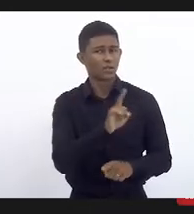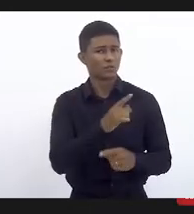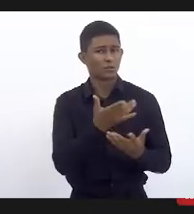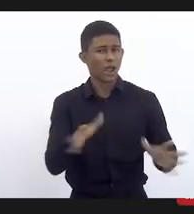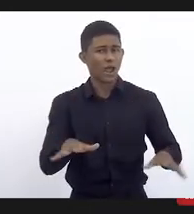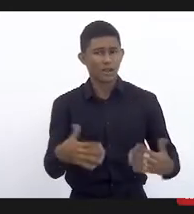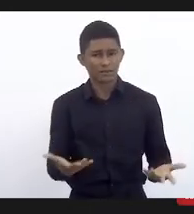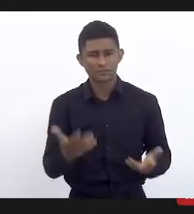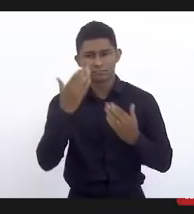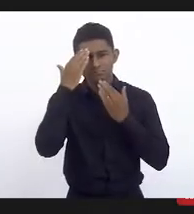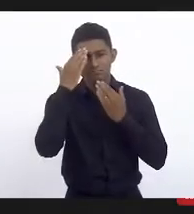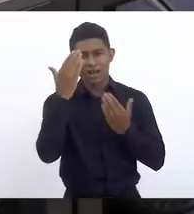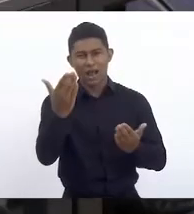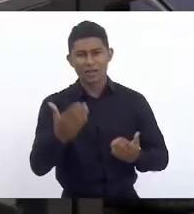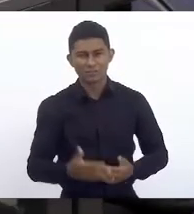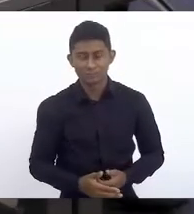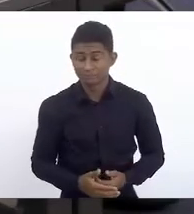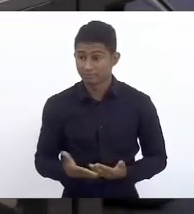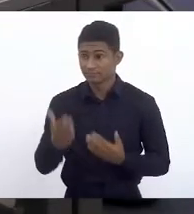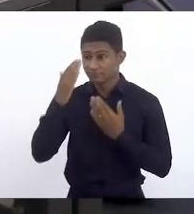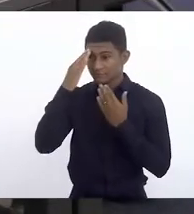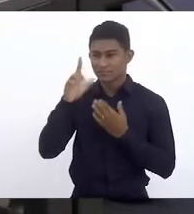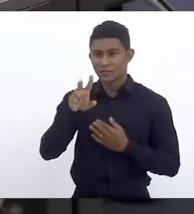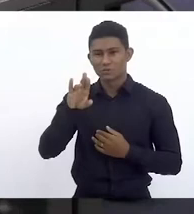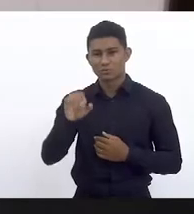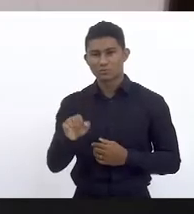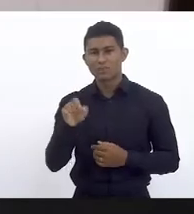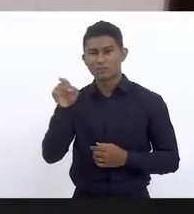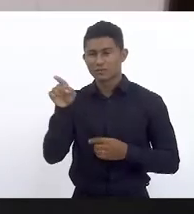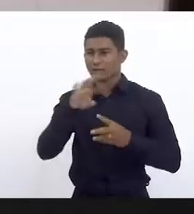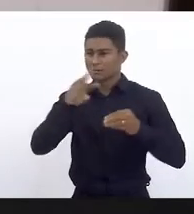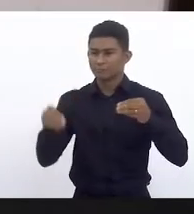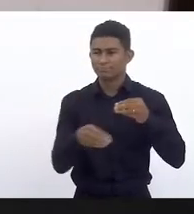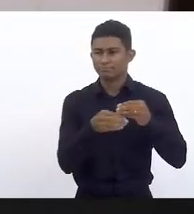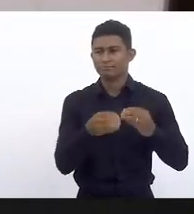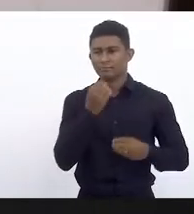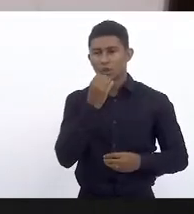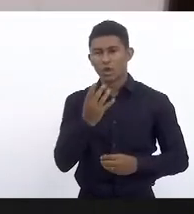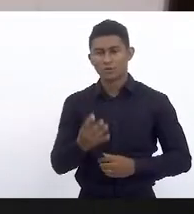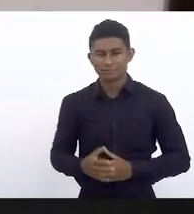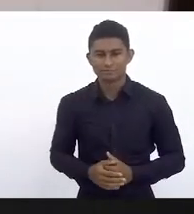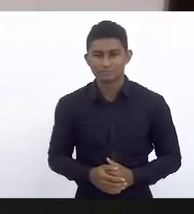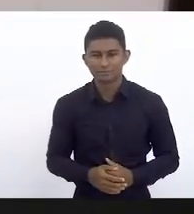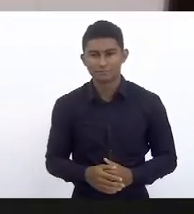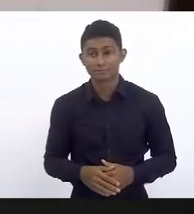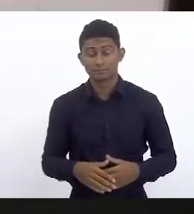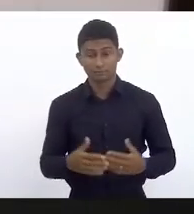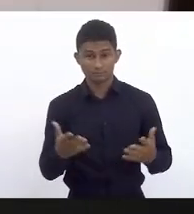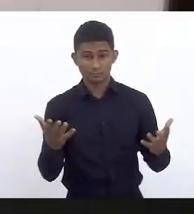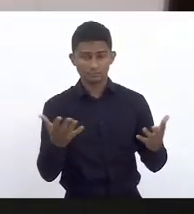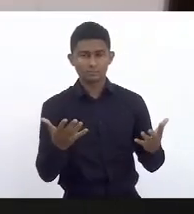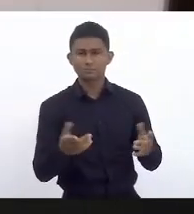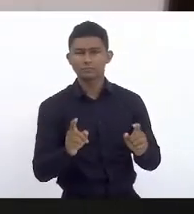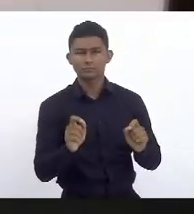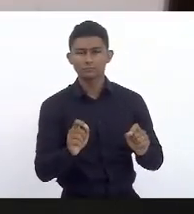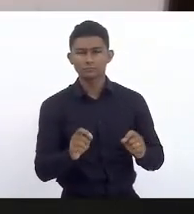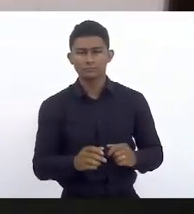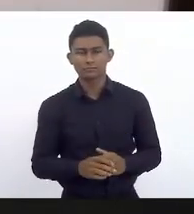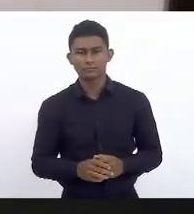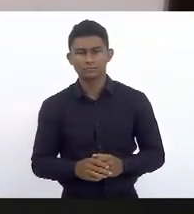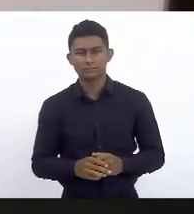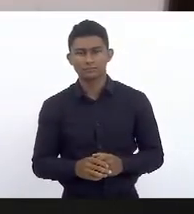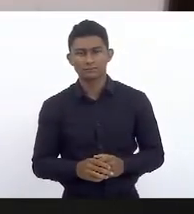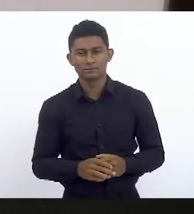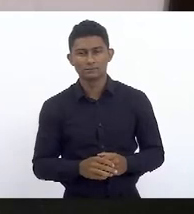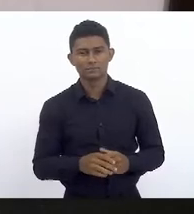Paulo. Obrigado, Luiz Martins, pela sua contribuição. Queria arguir, antes de fazer